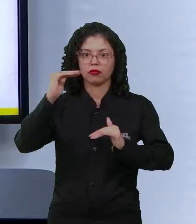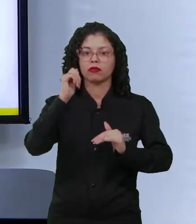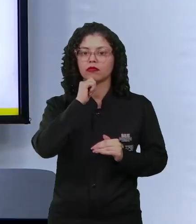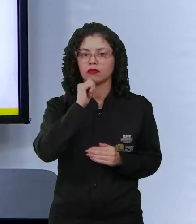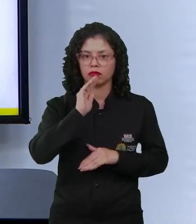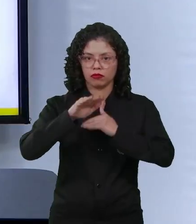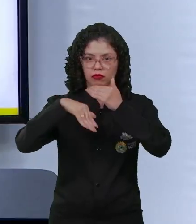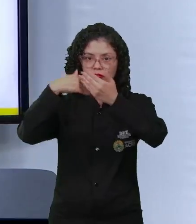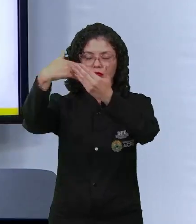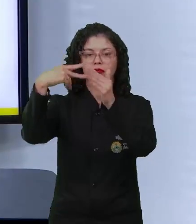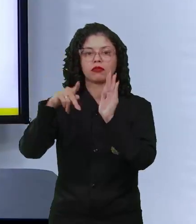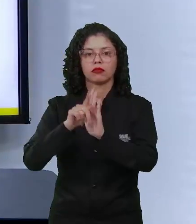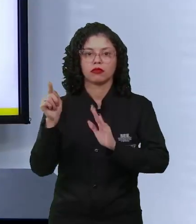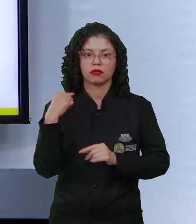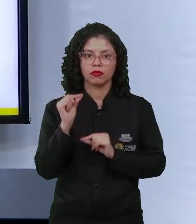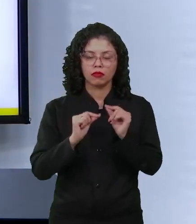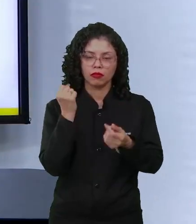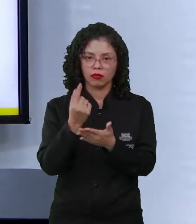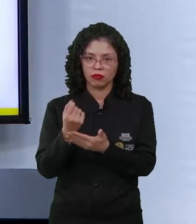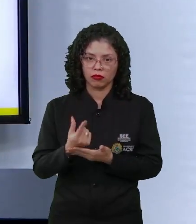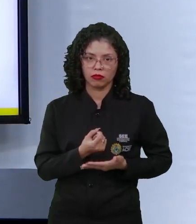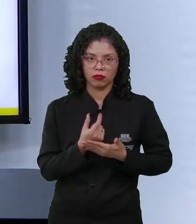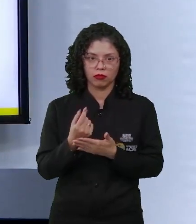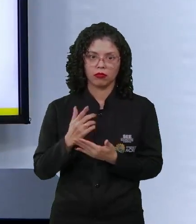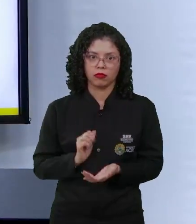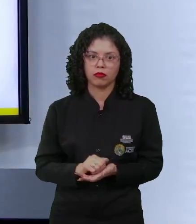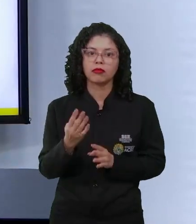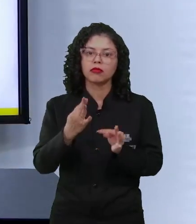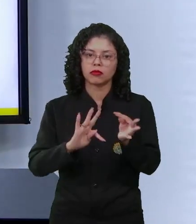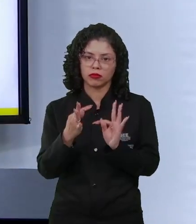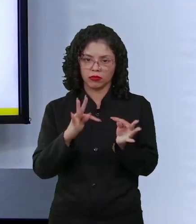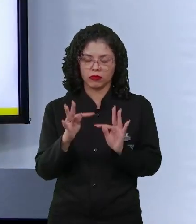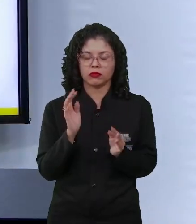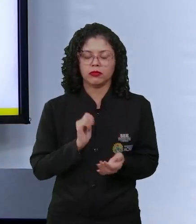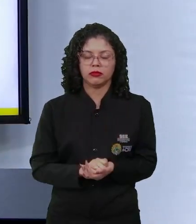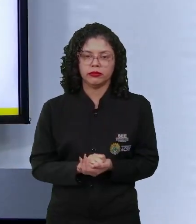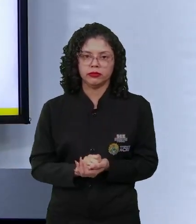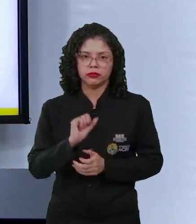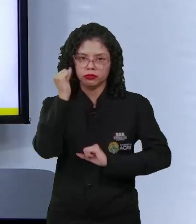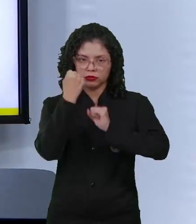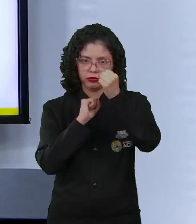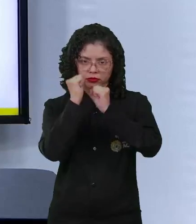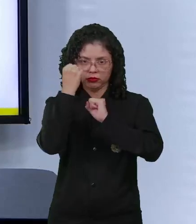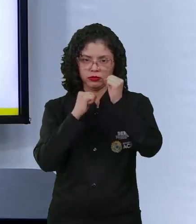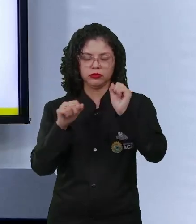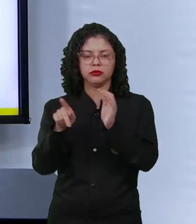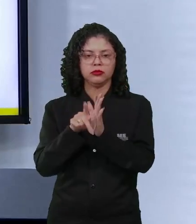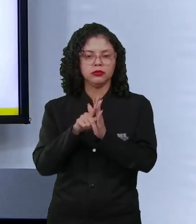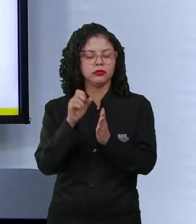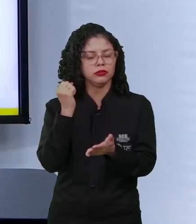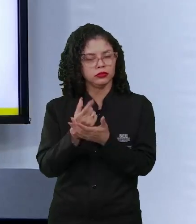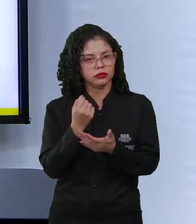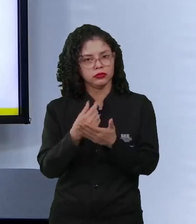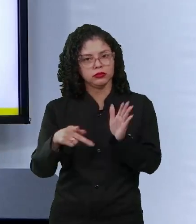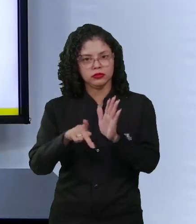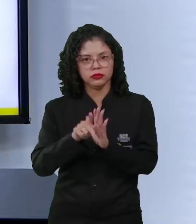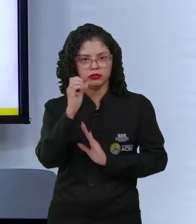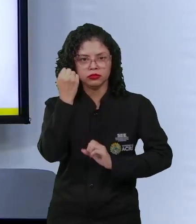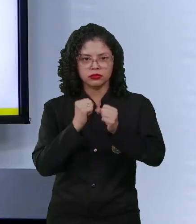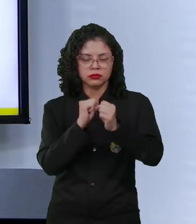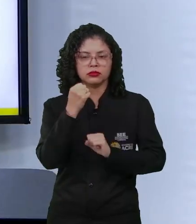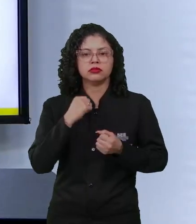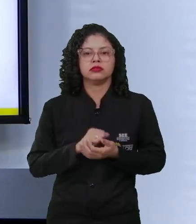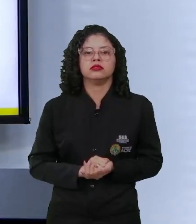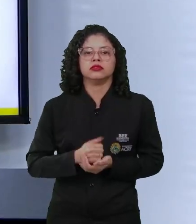estavam se desenvolvendo, investindo em quê? Em tecnologia, em indústria. E para investir em tecnologia e